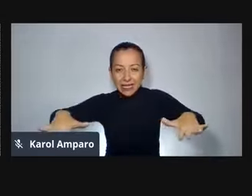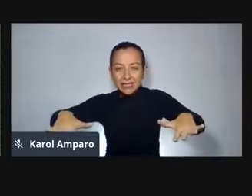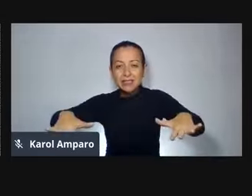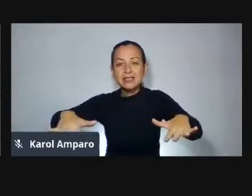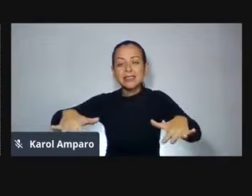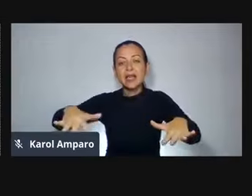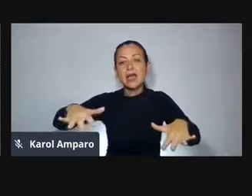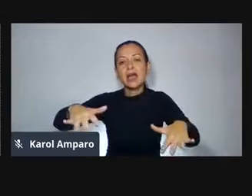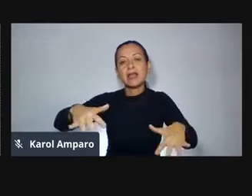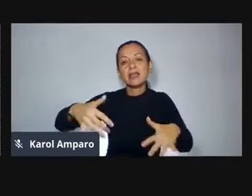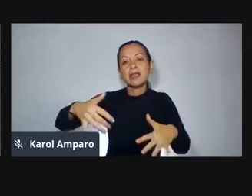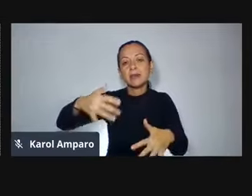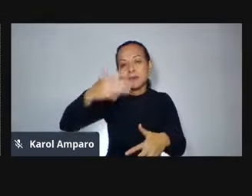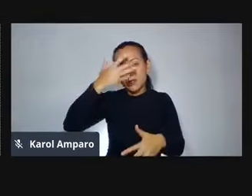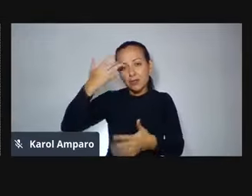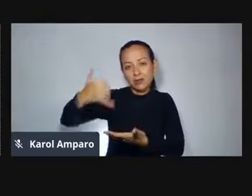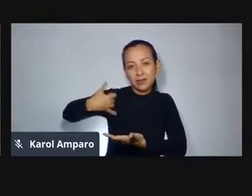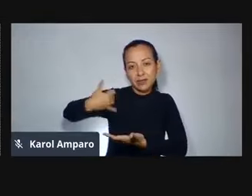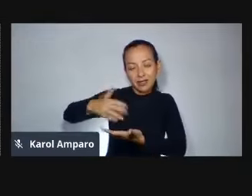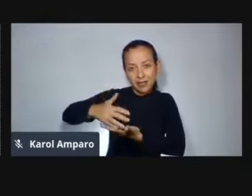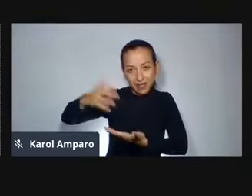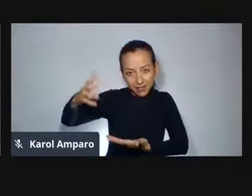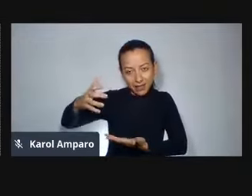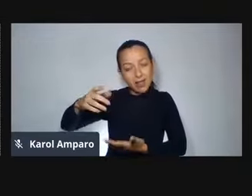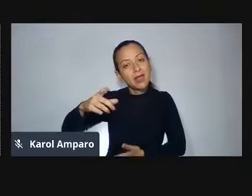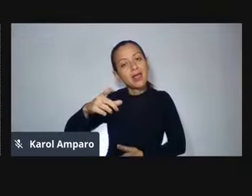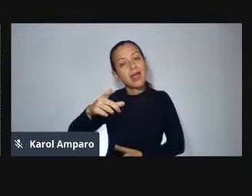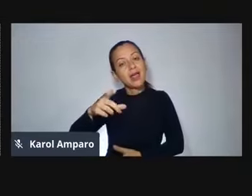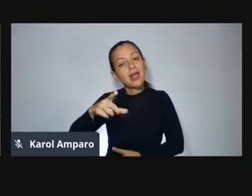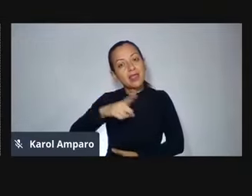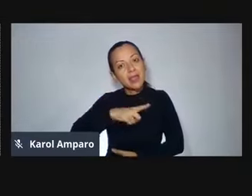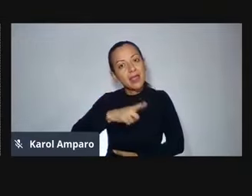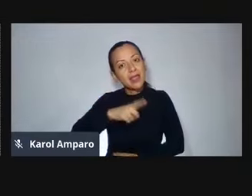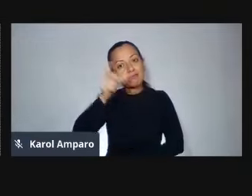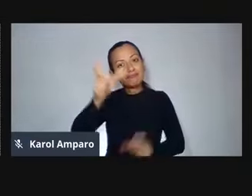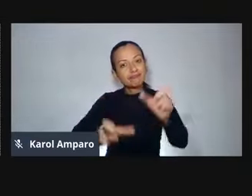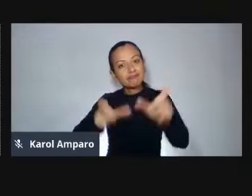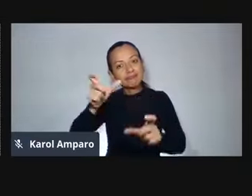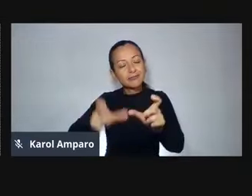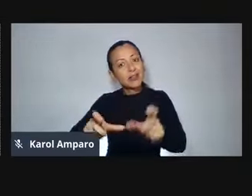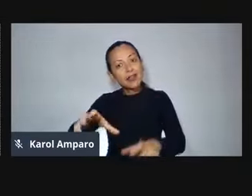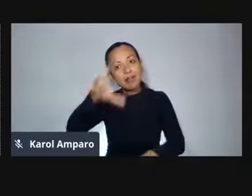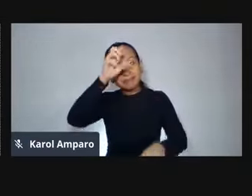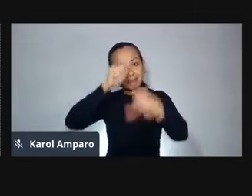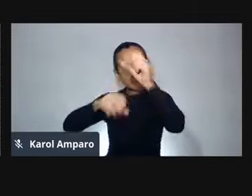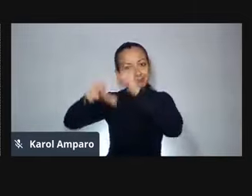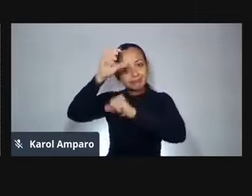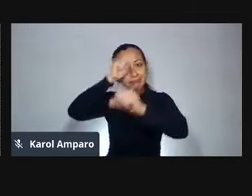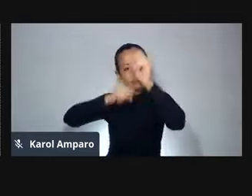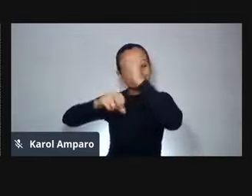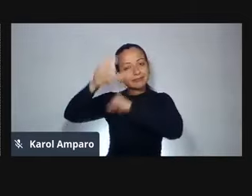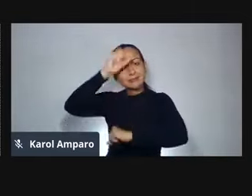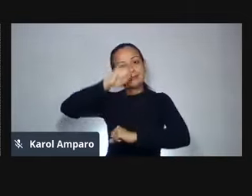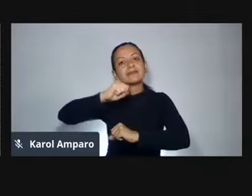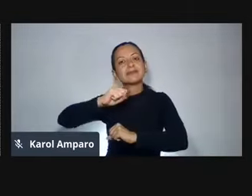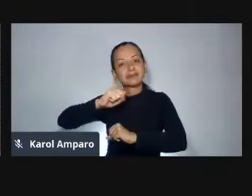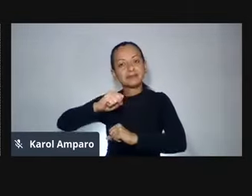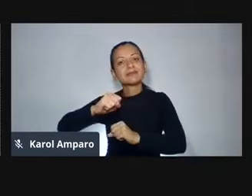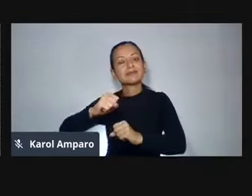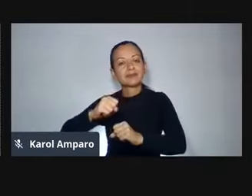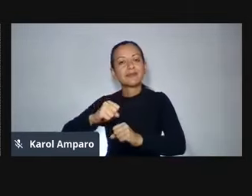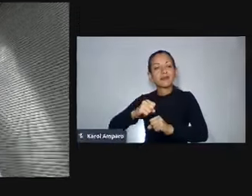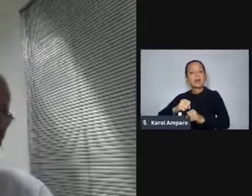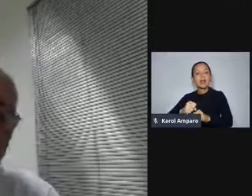idoso, aquele que é como nós, tivemos a possibilidade de estar aqui com todos os nossos membros e aqueles